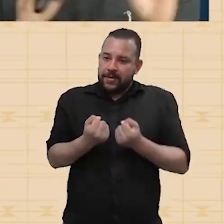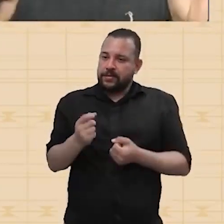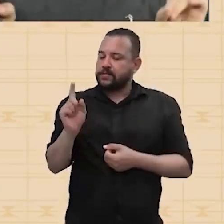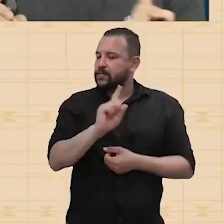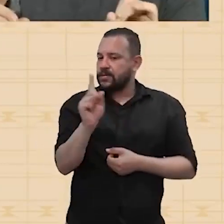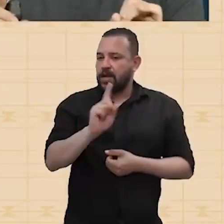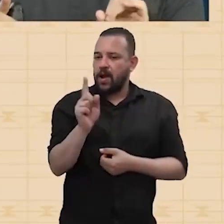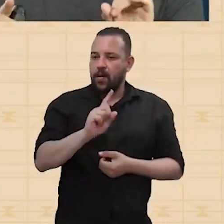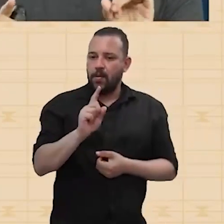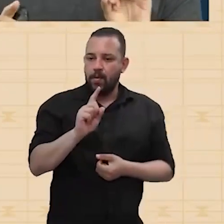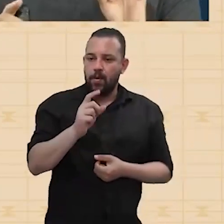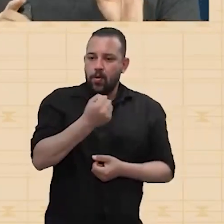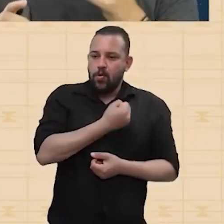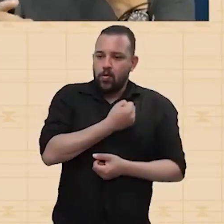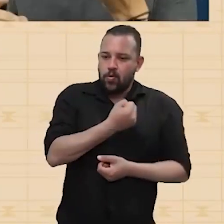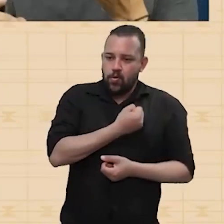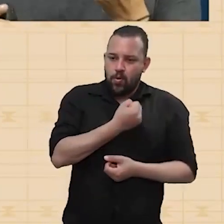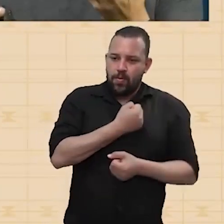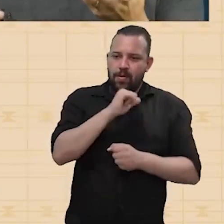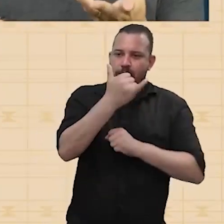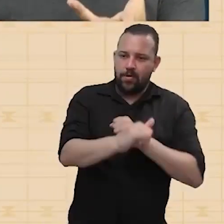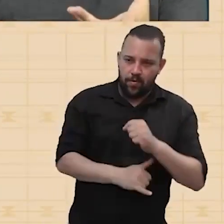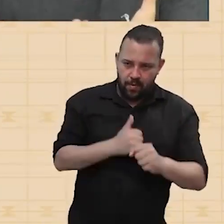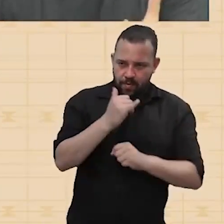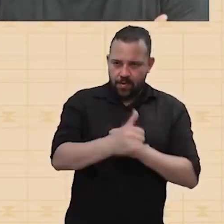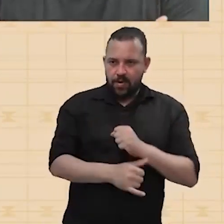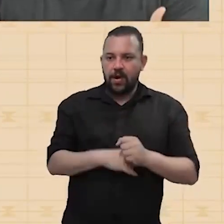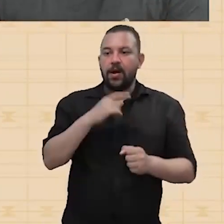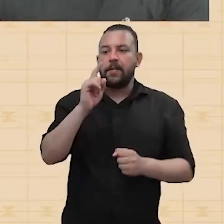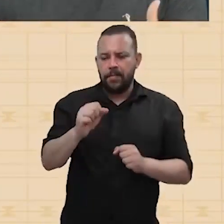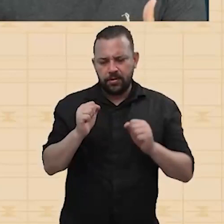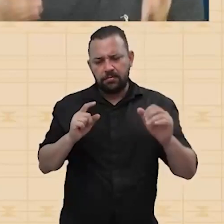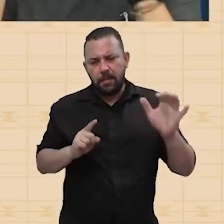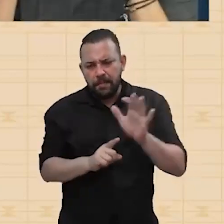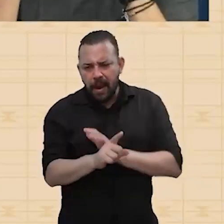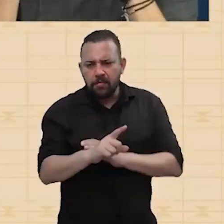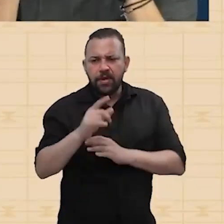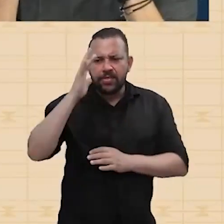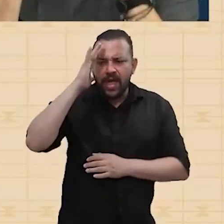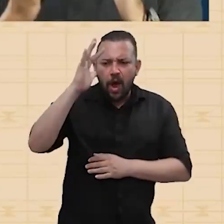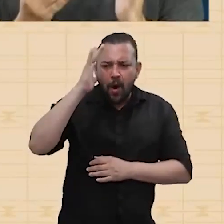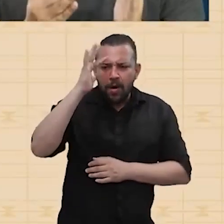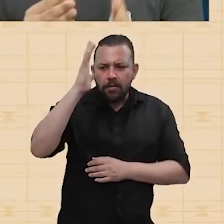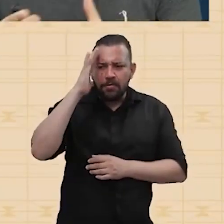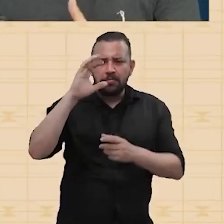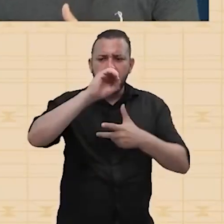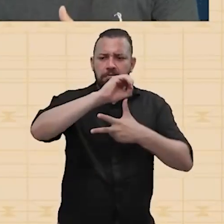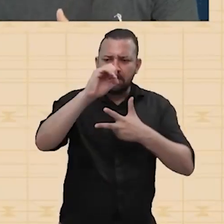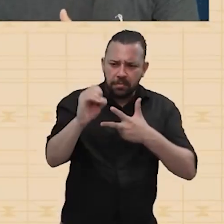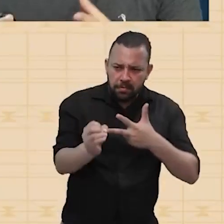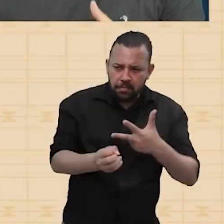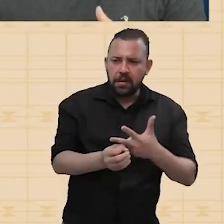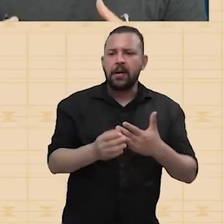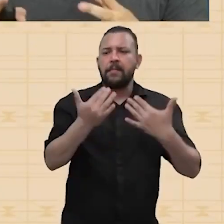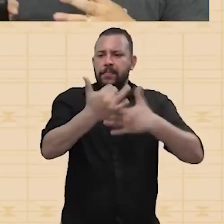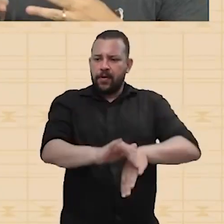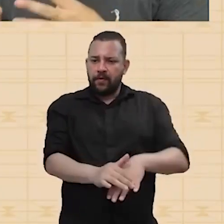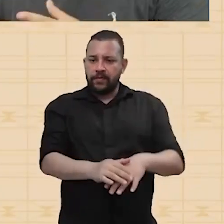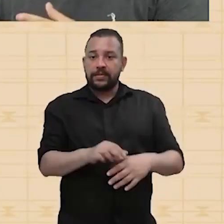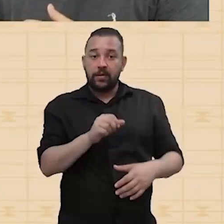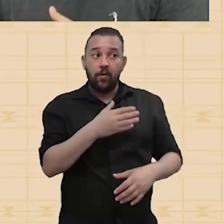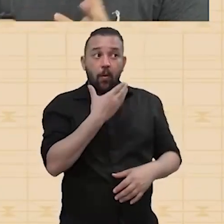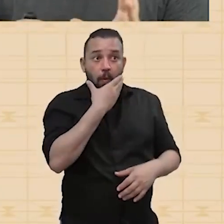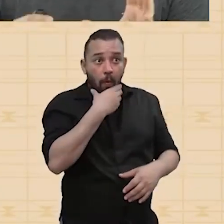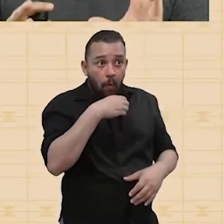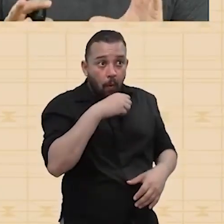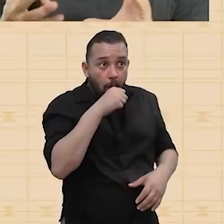não pelo número atômico. Isso aí pode ser uma questão teórica da prova do Enem, então você fica ligado. Mendeleev, o pai da tabela